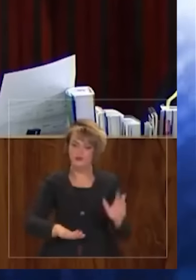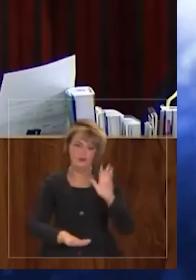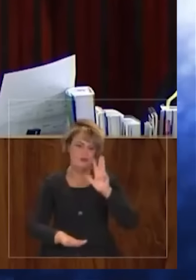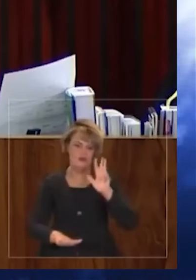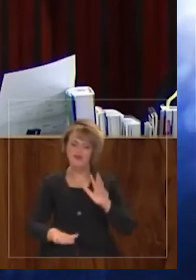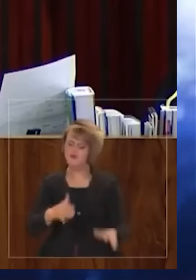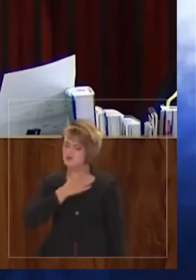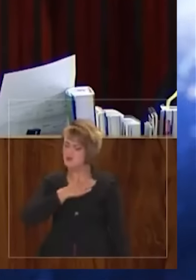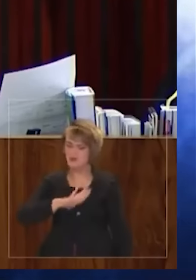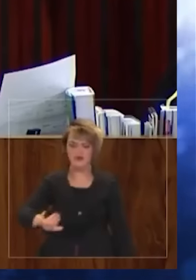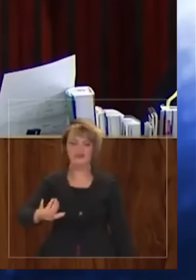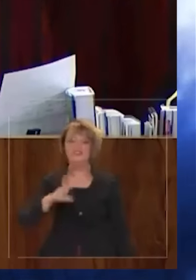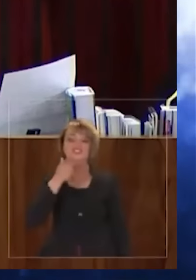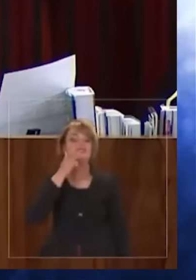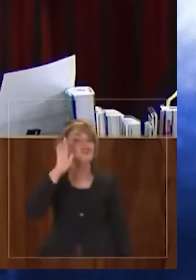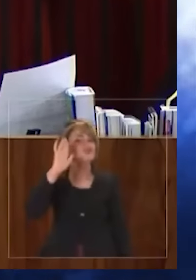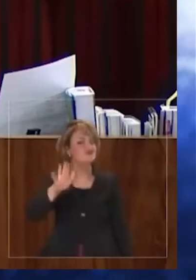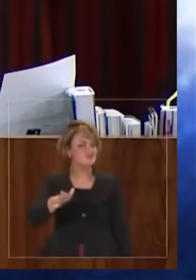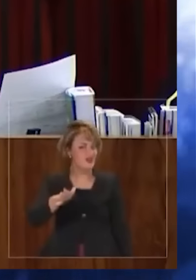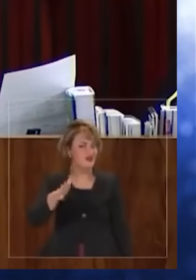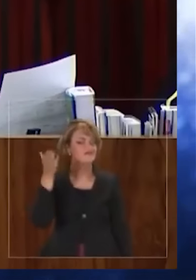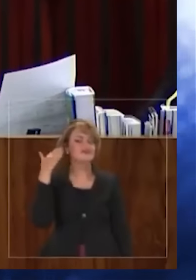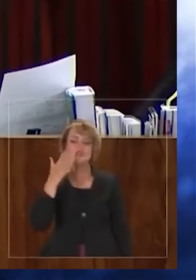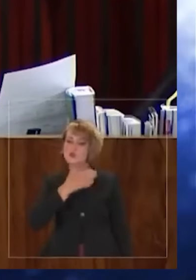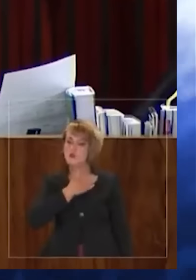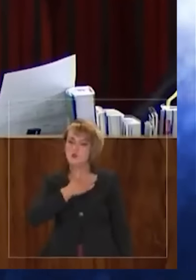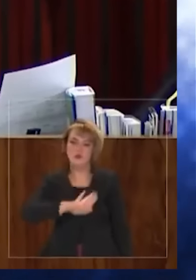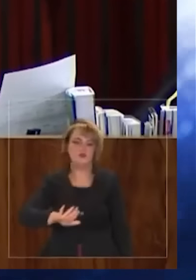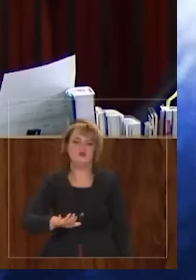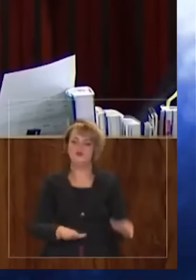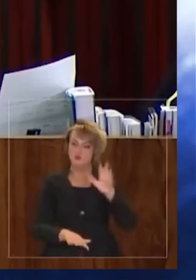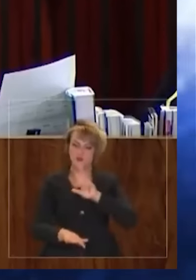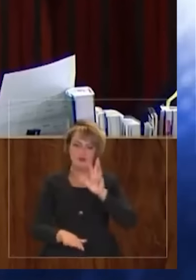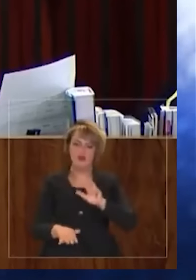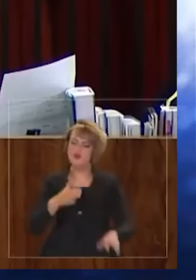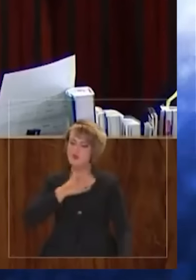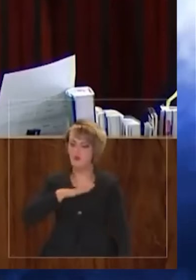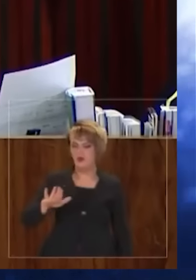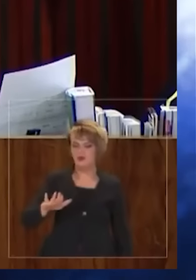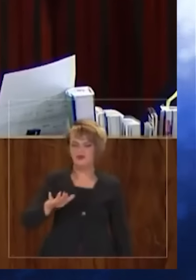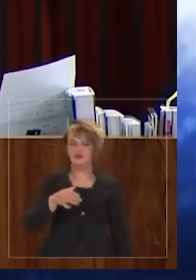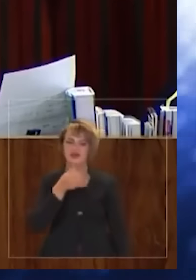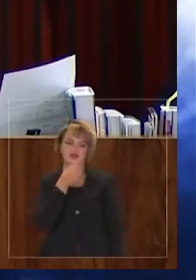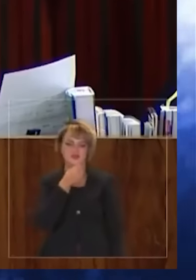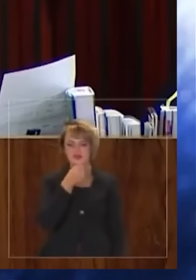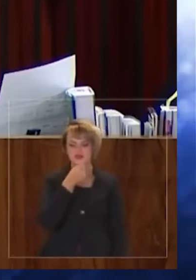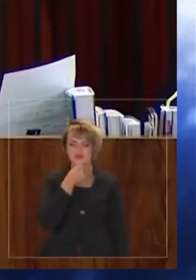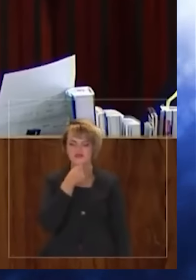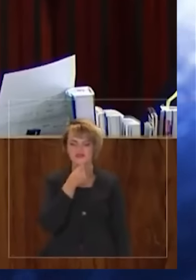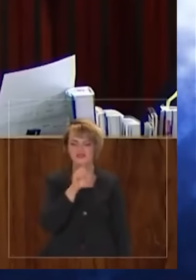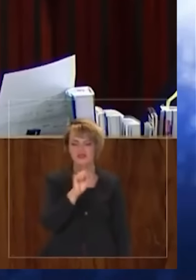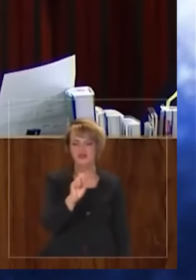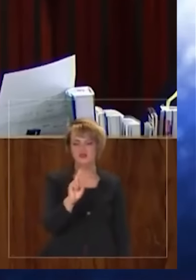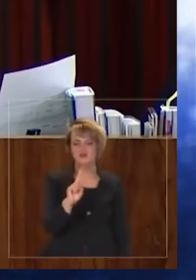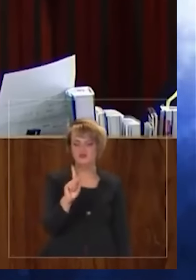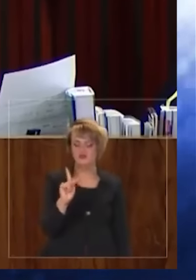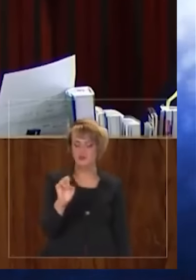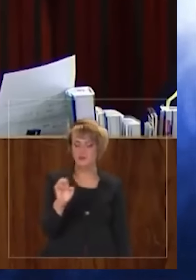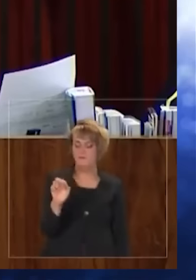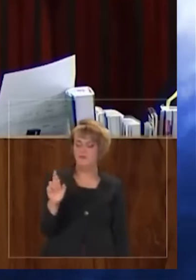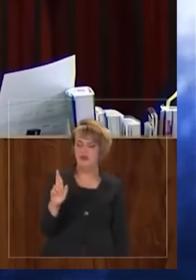Inácio Lula da Silva e nessa entrevista que ele deu nesse canal supersonico cast que eu nunca ouvi